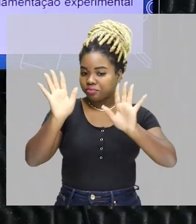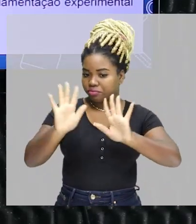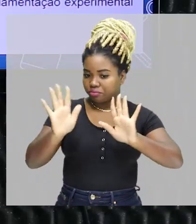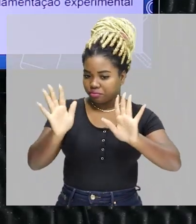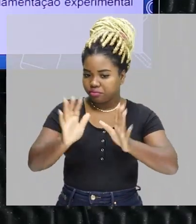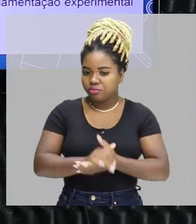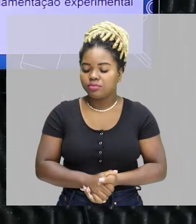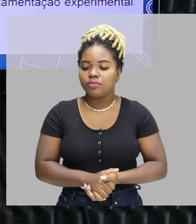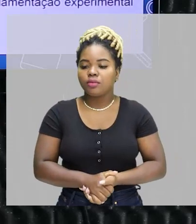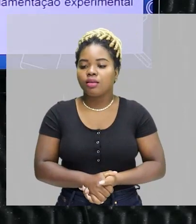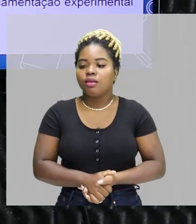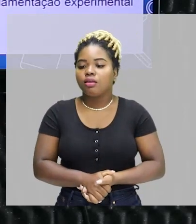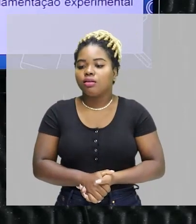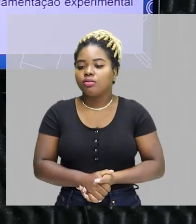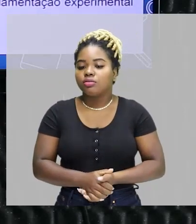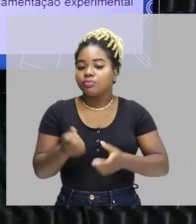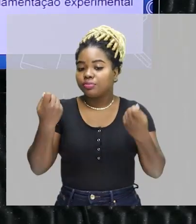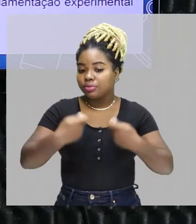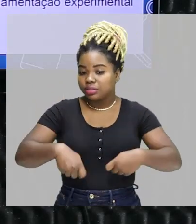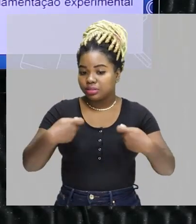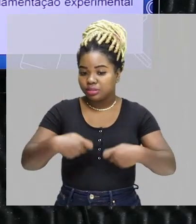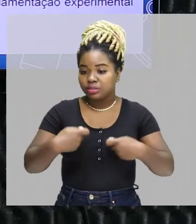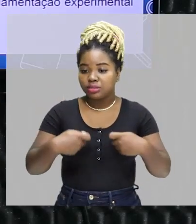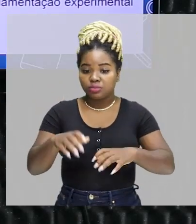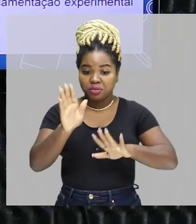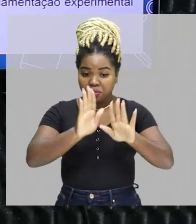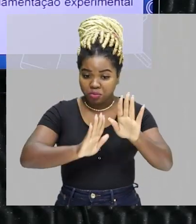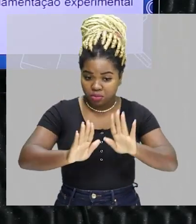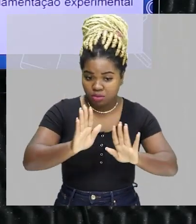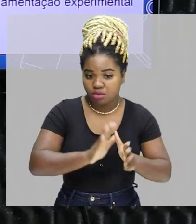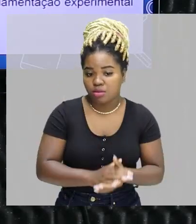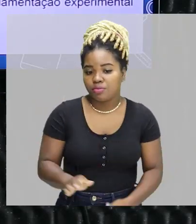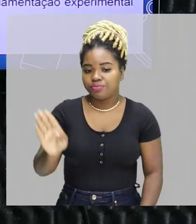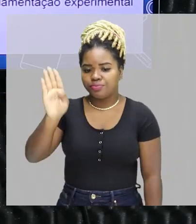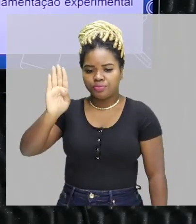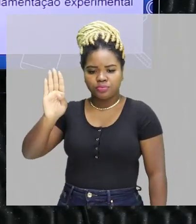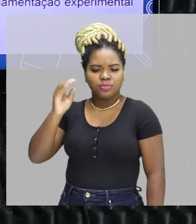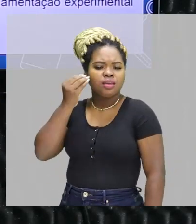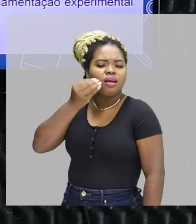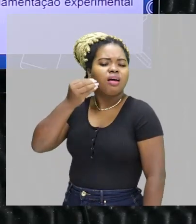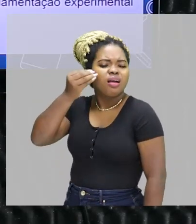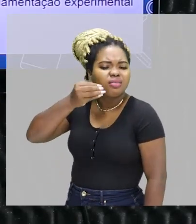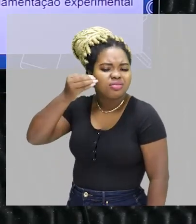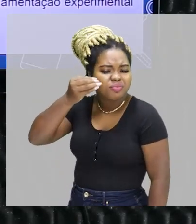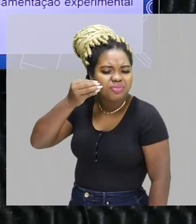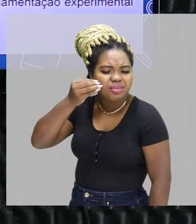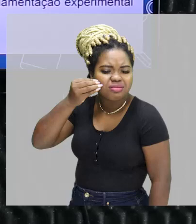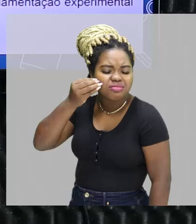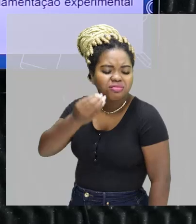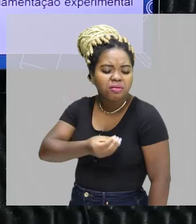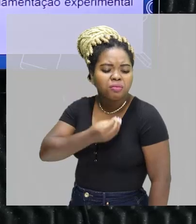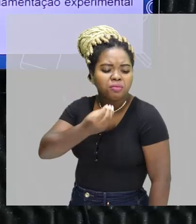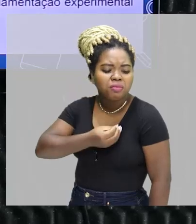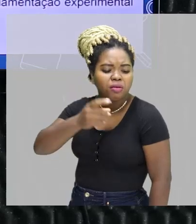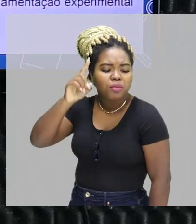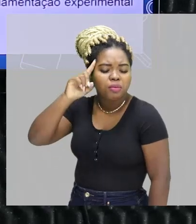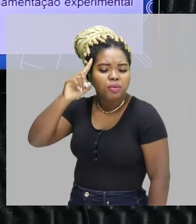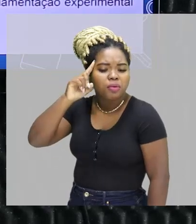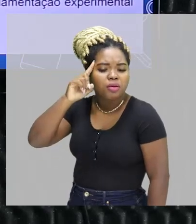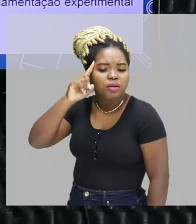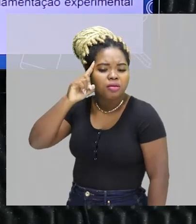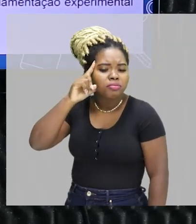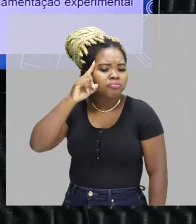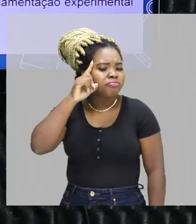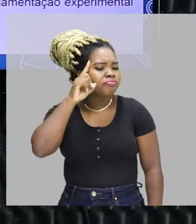cuidado com isso. Tá? Experiência de vida. Bom, experiência de vida já é um pouco